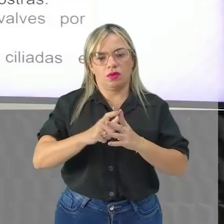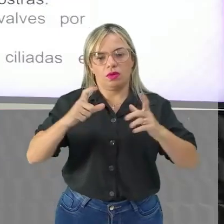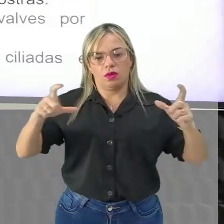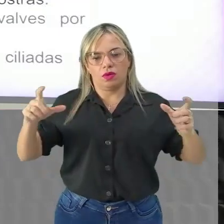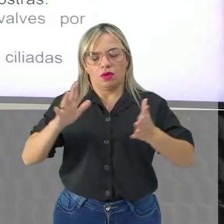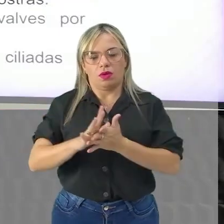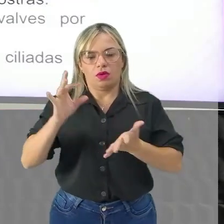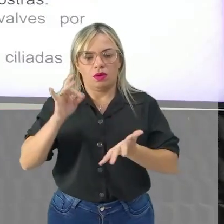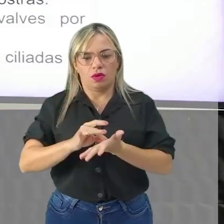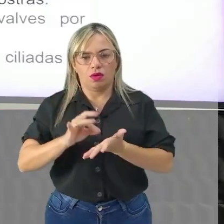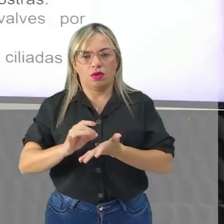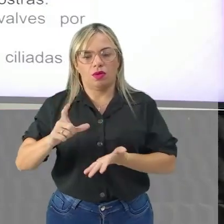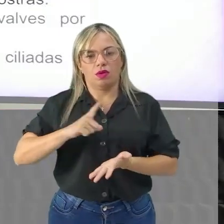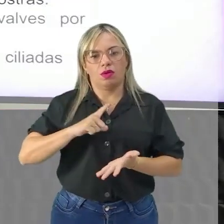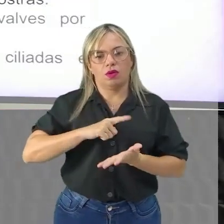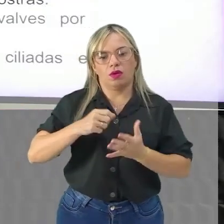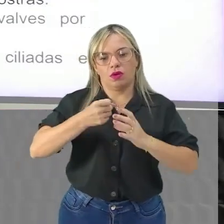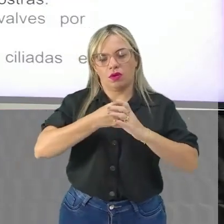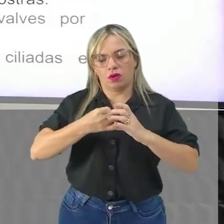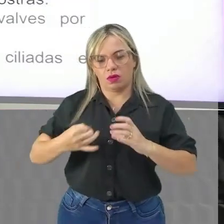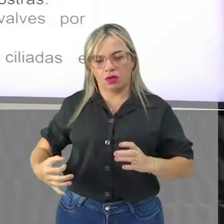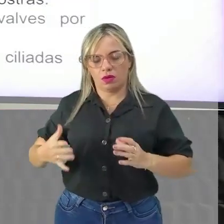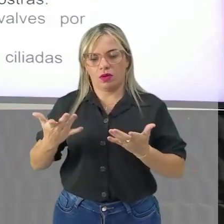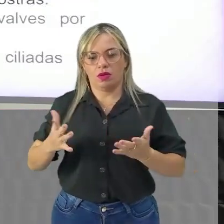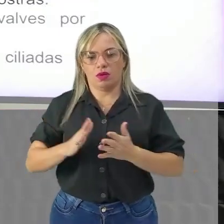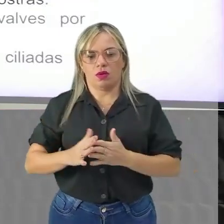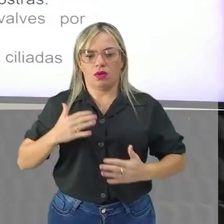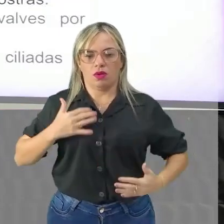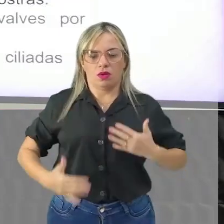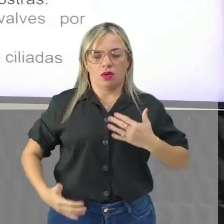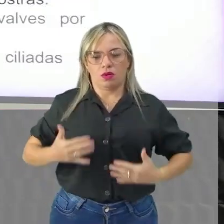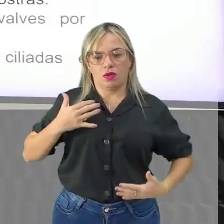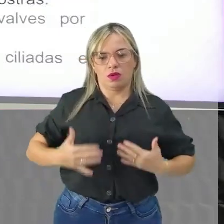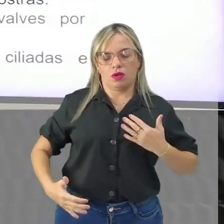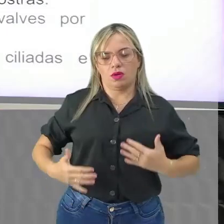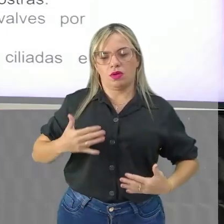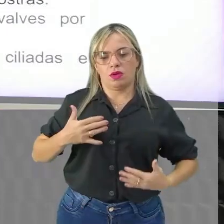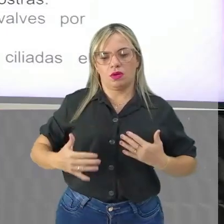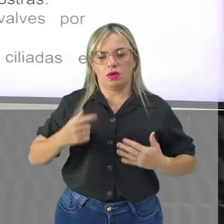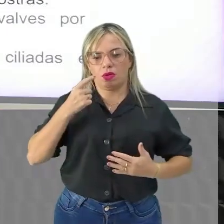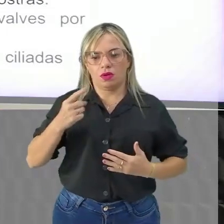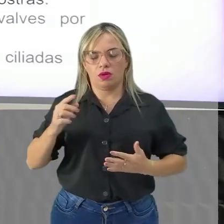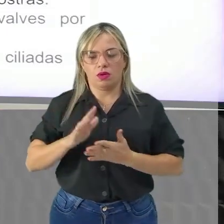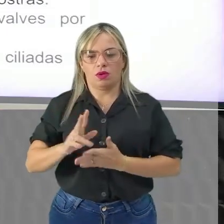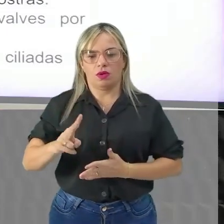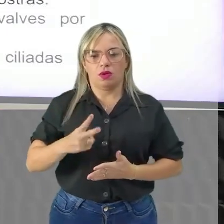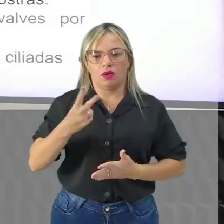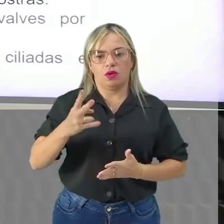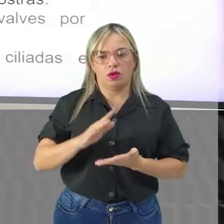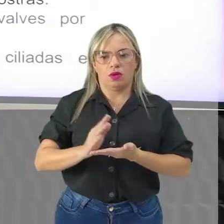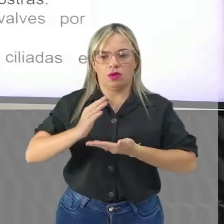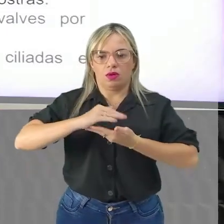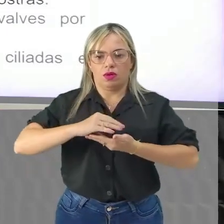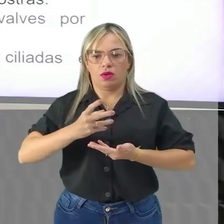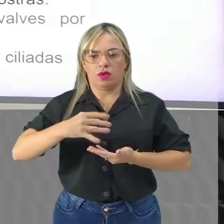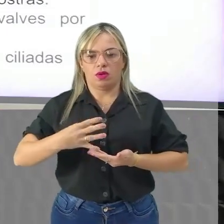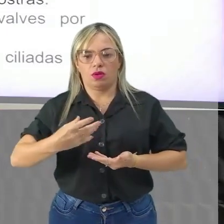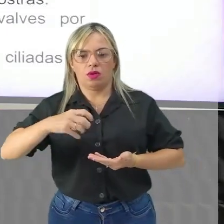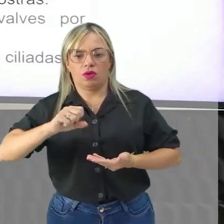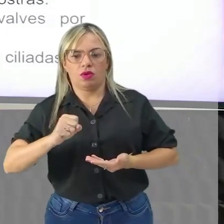ele tem essa característica morfológica e anatômica, são duas conchas, né?